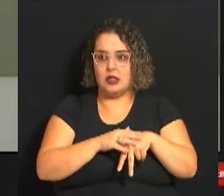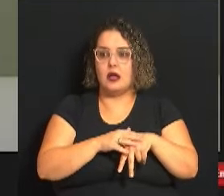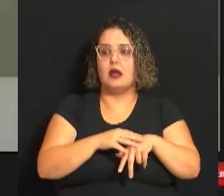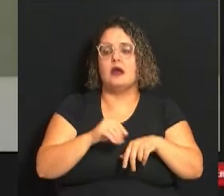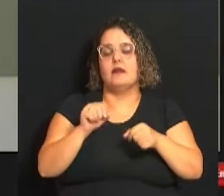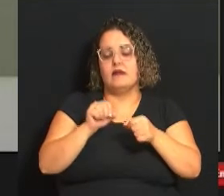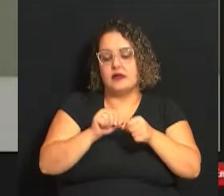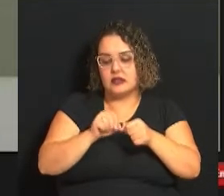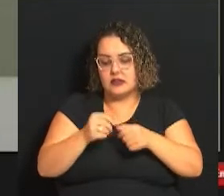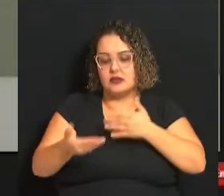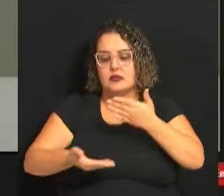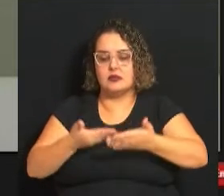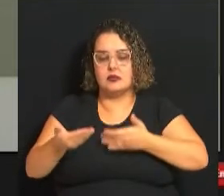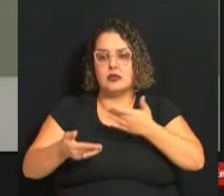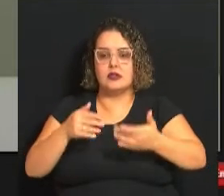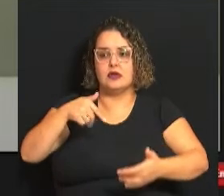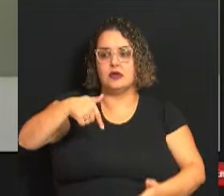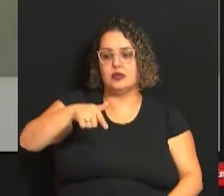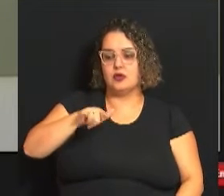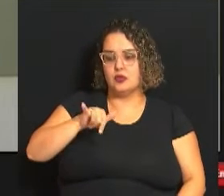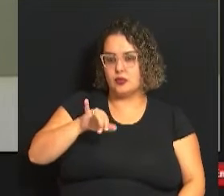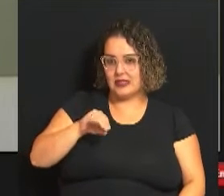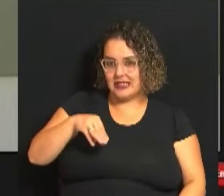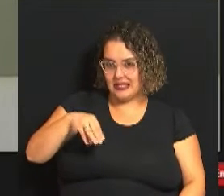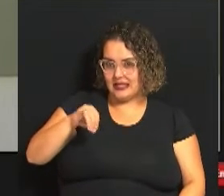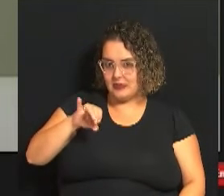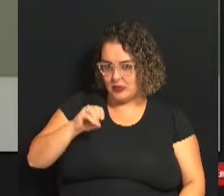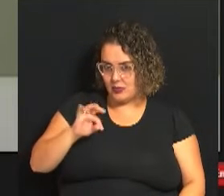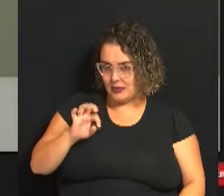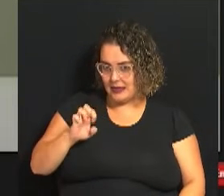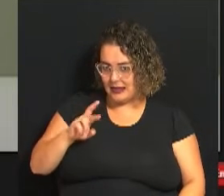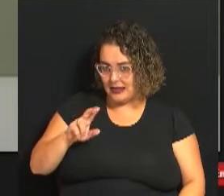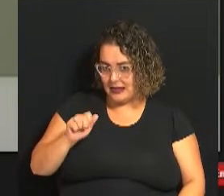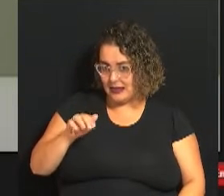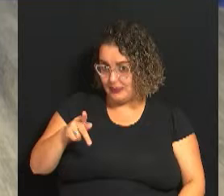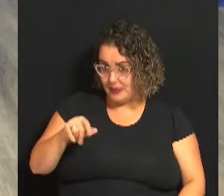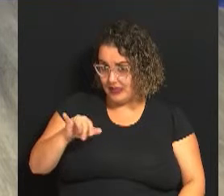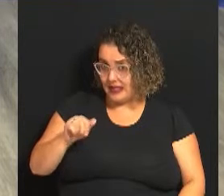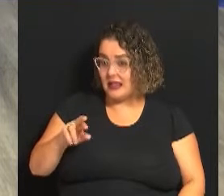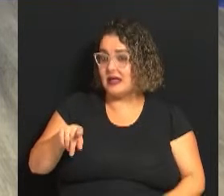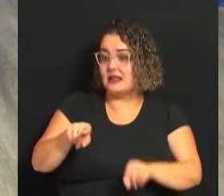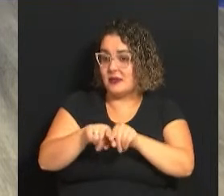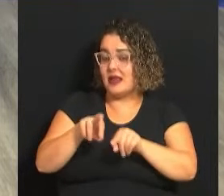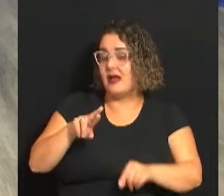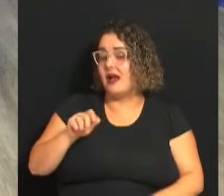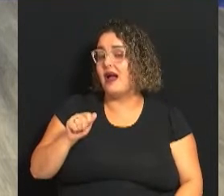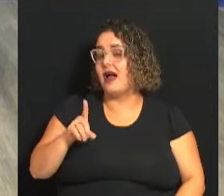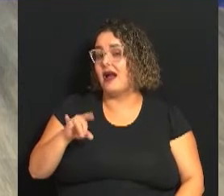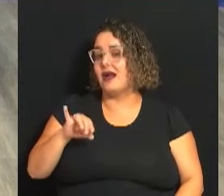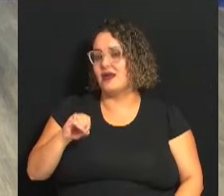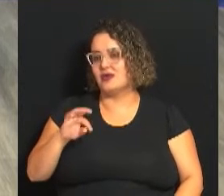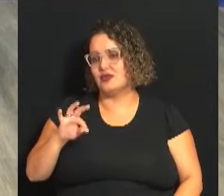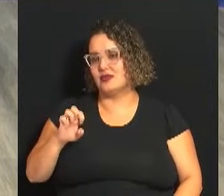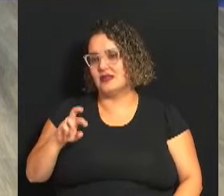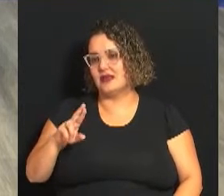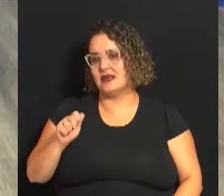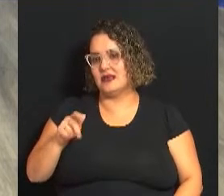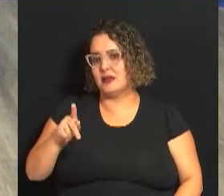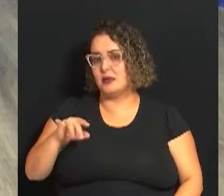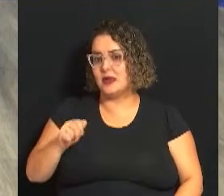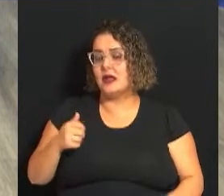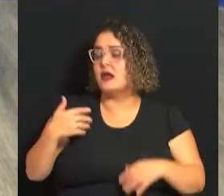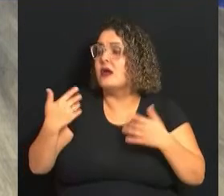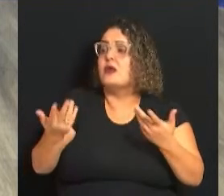e à quimioterapia concomitantemente. Doutor, e qual que é a expectativa de vida aí para a pessoa que é diagnosticada